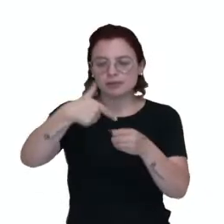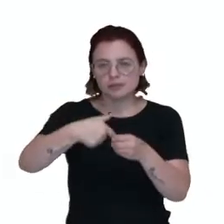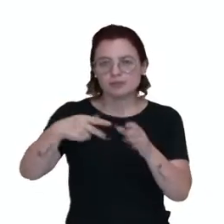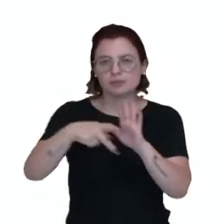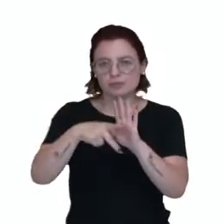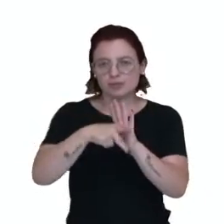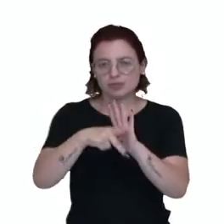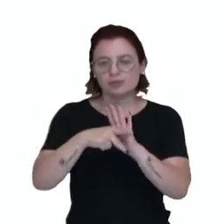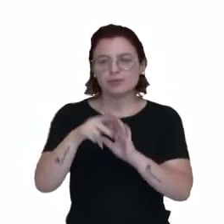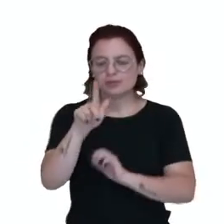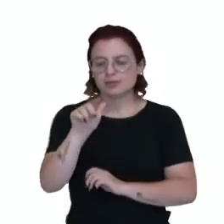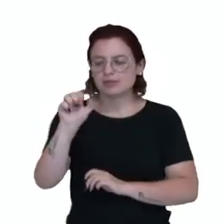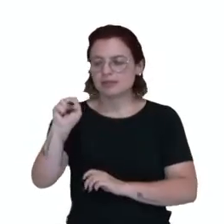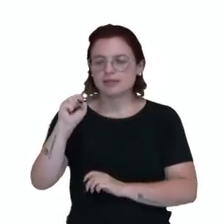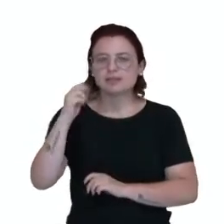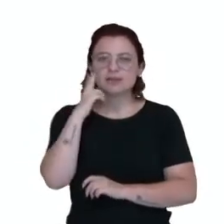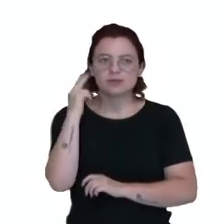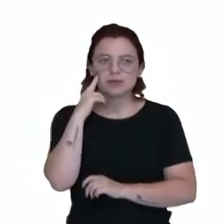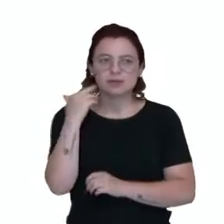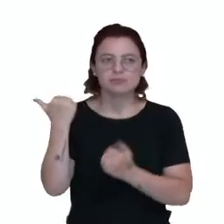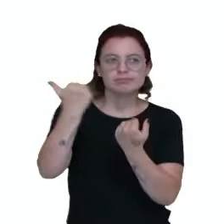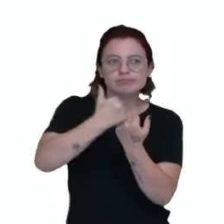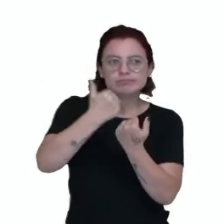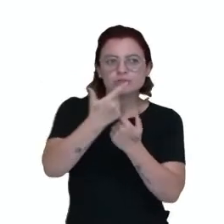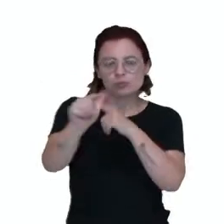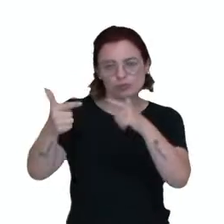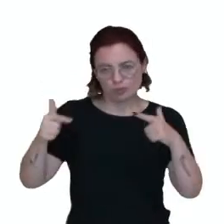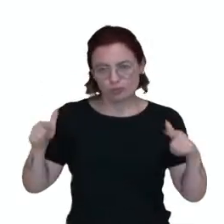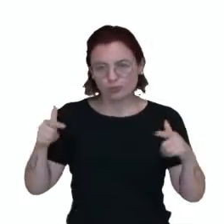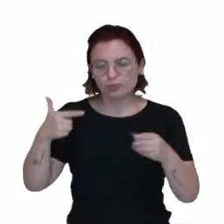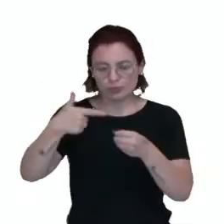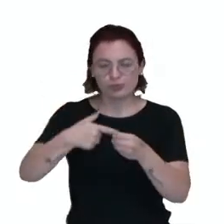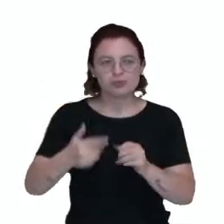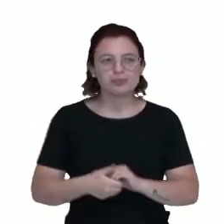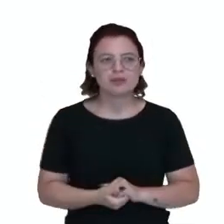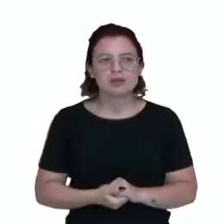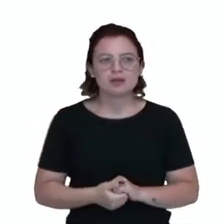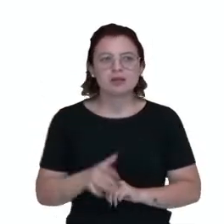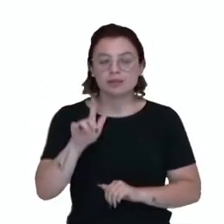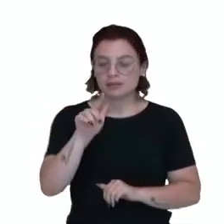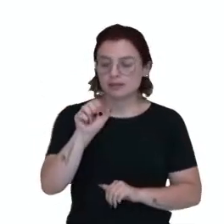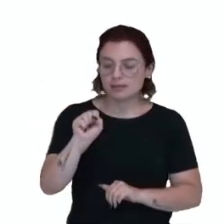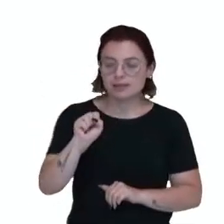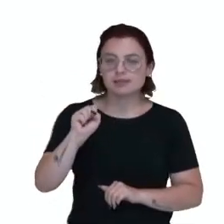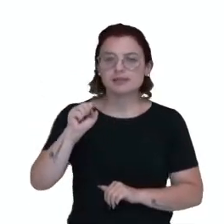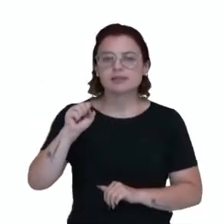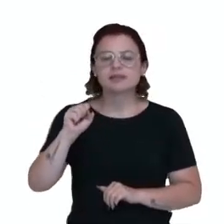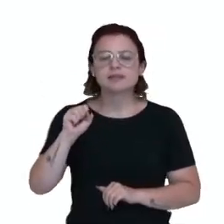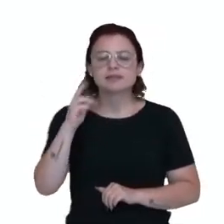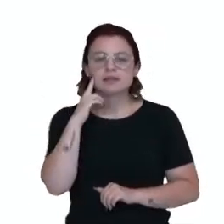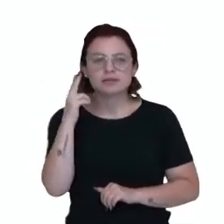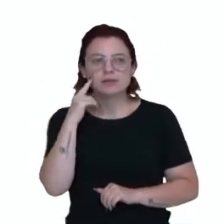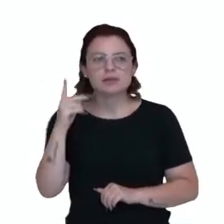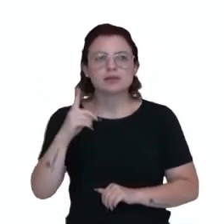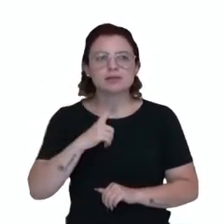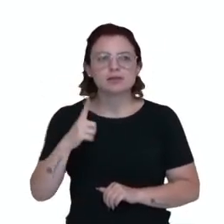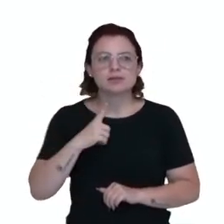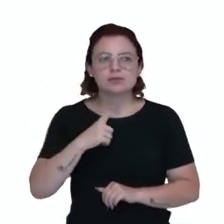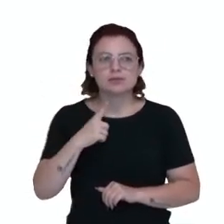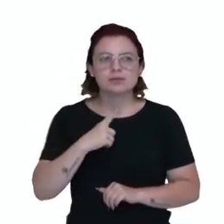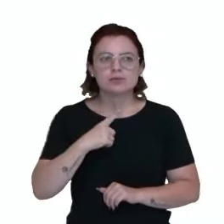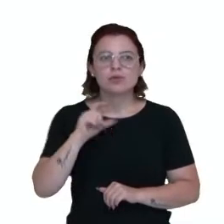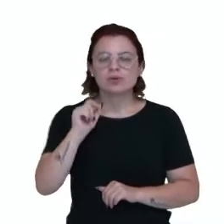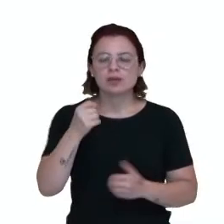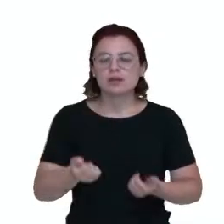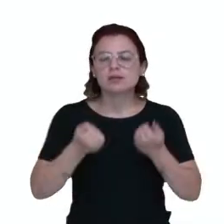ônibus e automóveis como substituinte de outros combustíveis. Na indústria, o gás natural é empregado como combustível para gerar